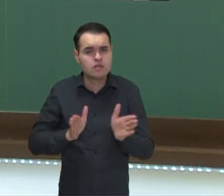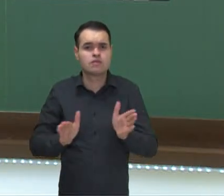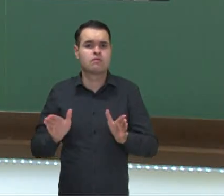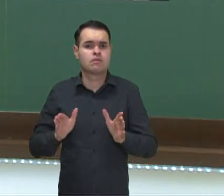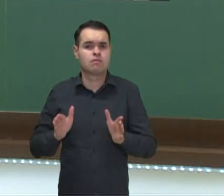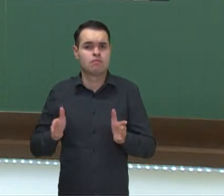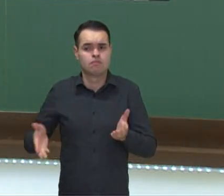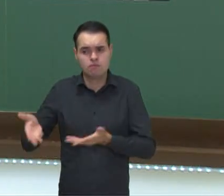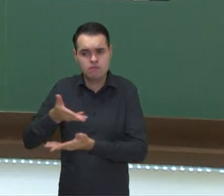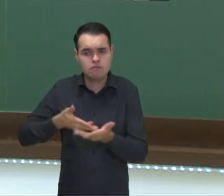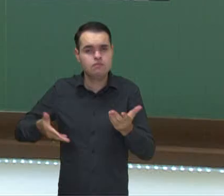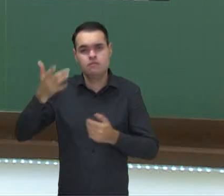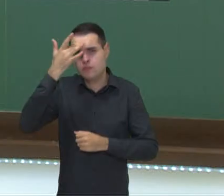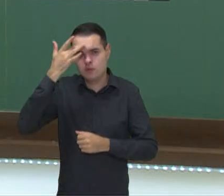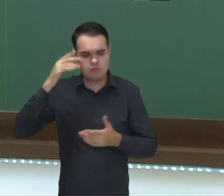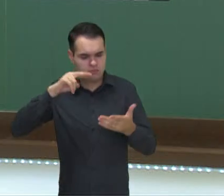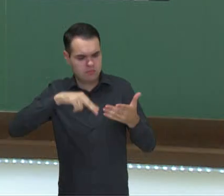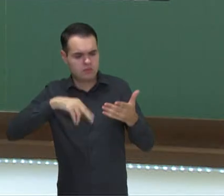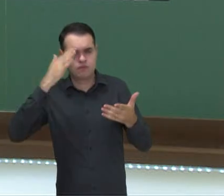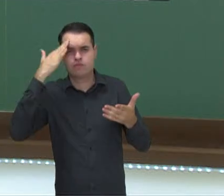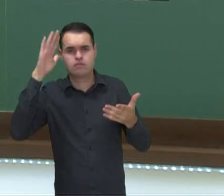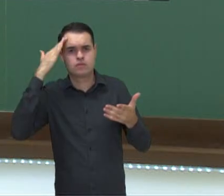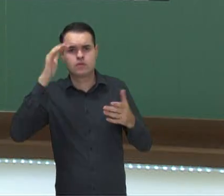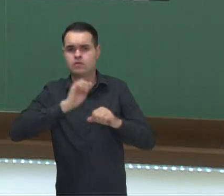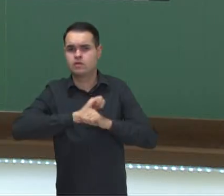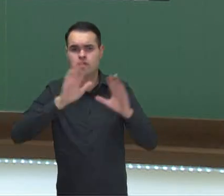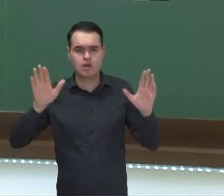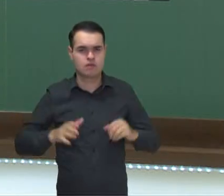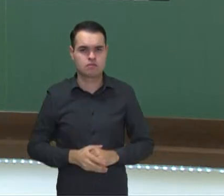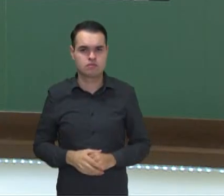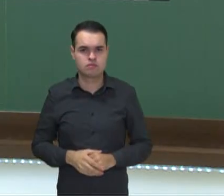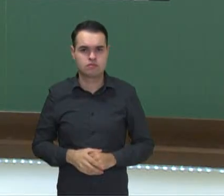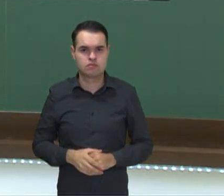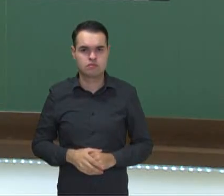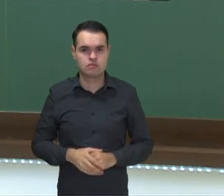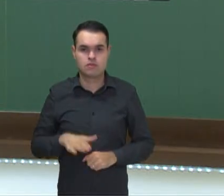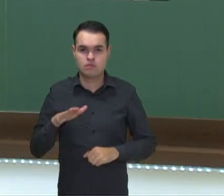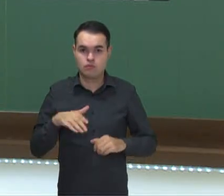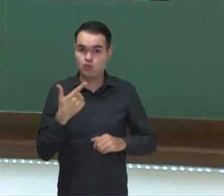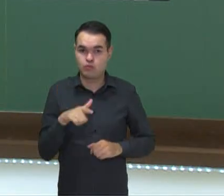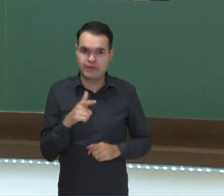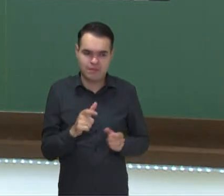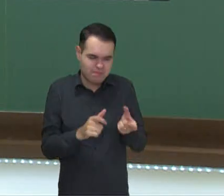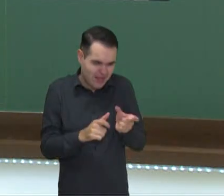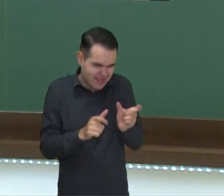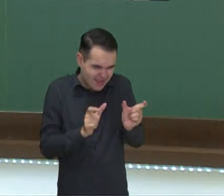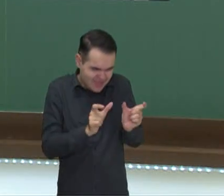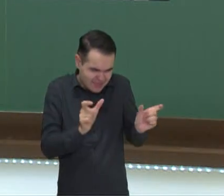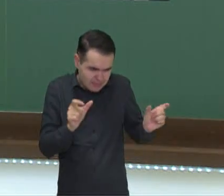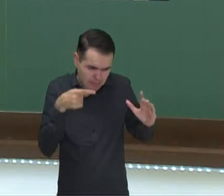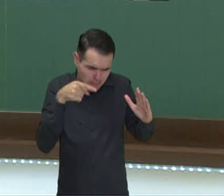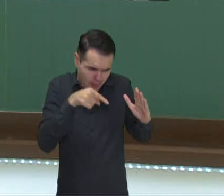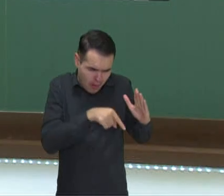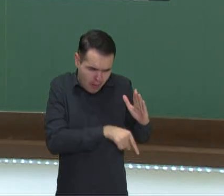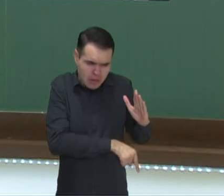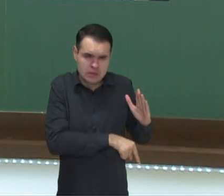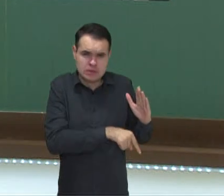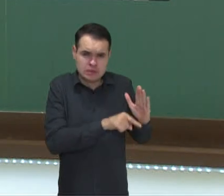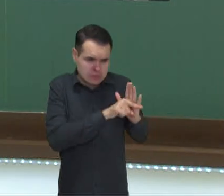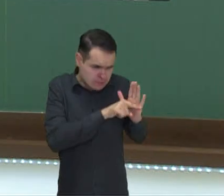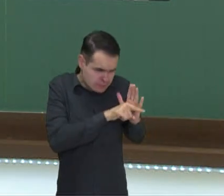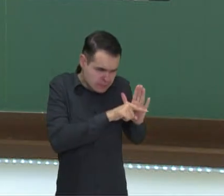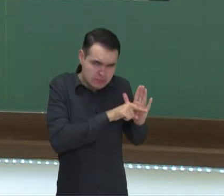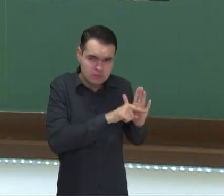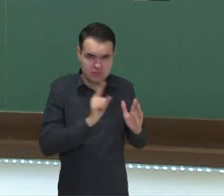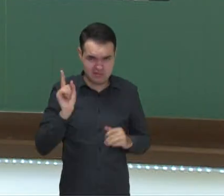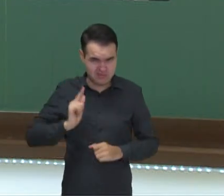temos exemplos que fazem parte do dia a dia das pessoas. Não temos termos muito científicos. Temos a presença